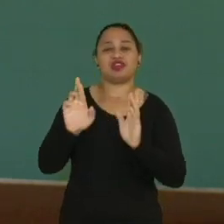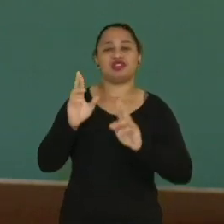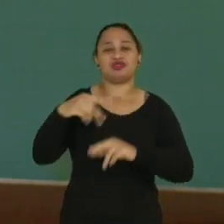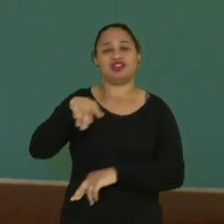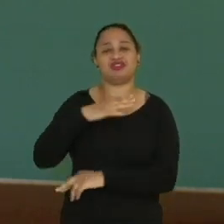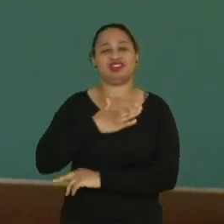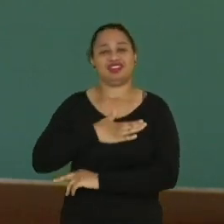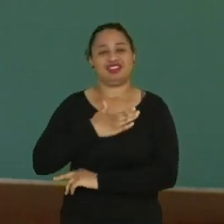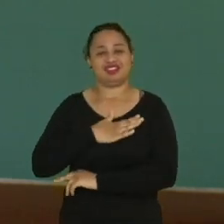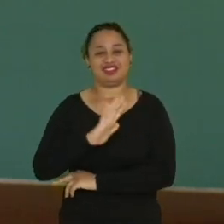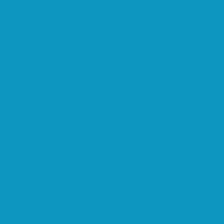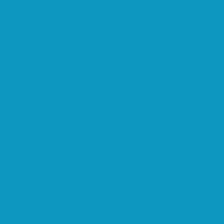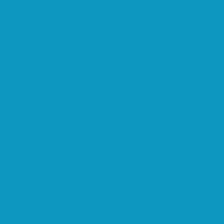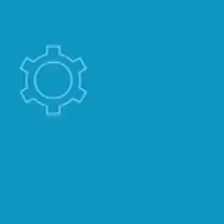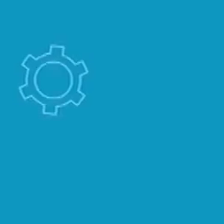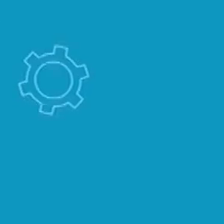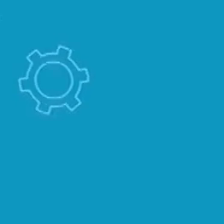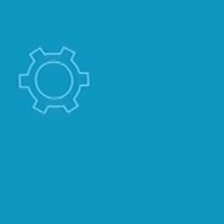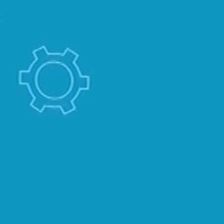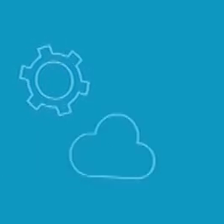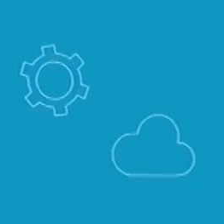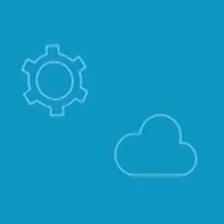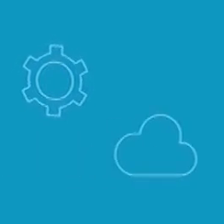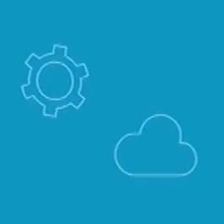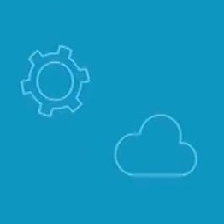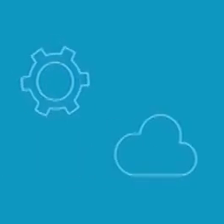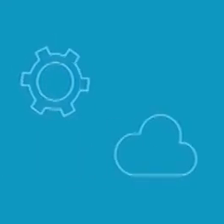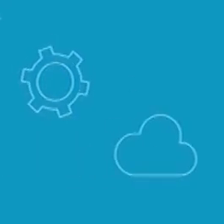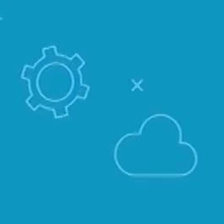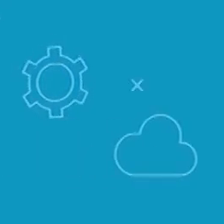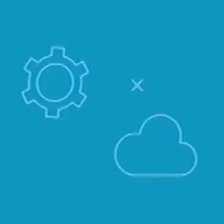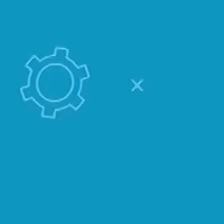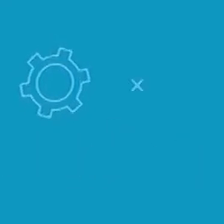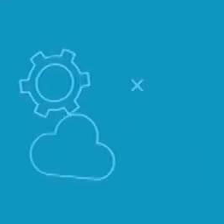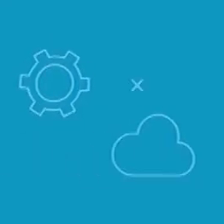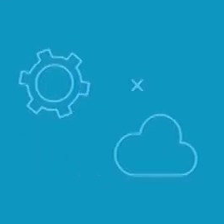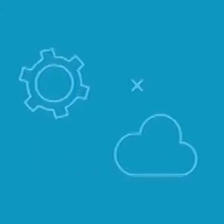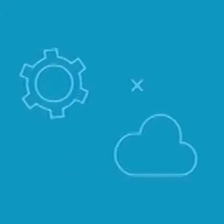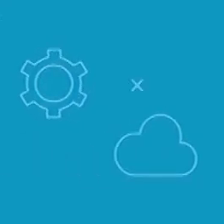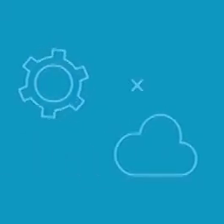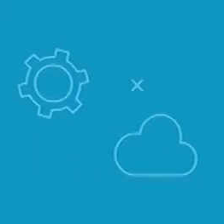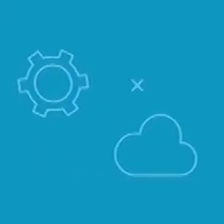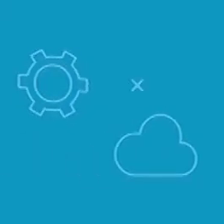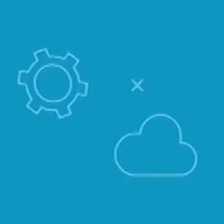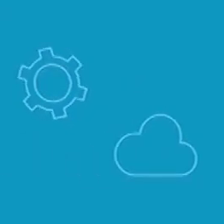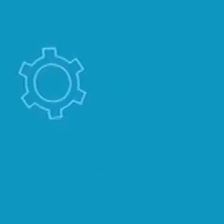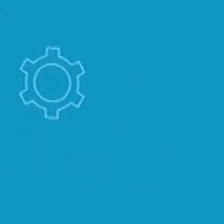gostado e até breve.